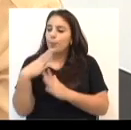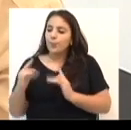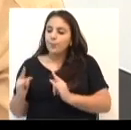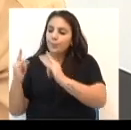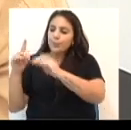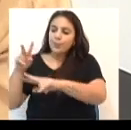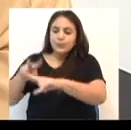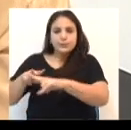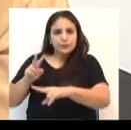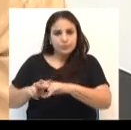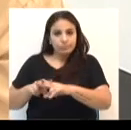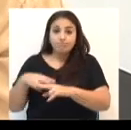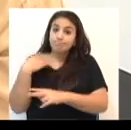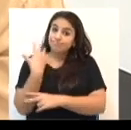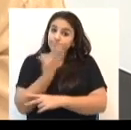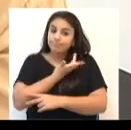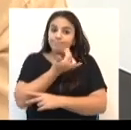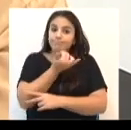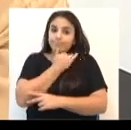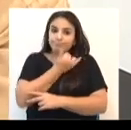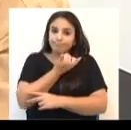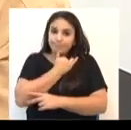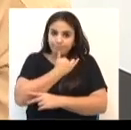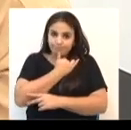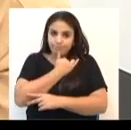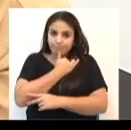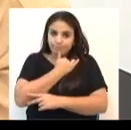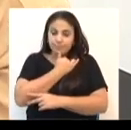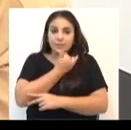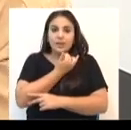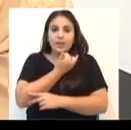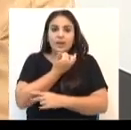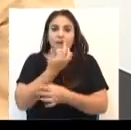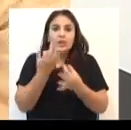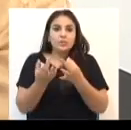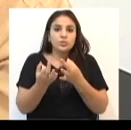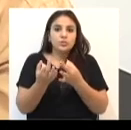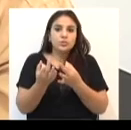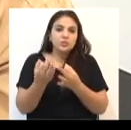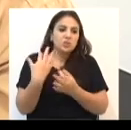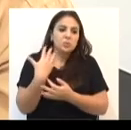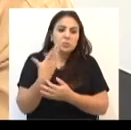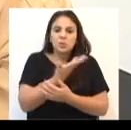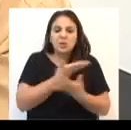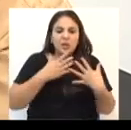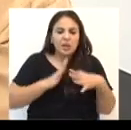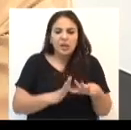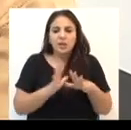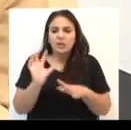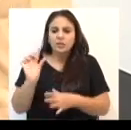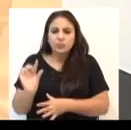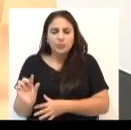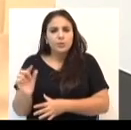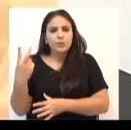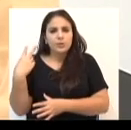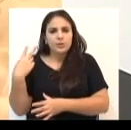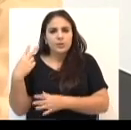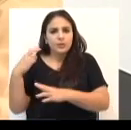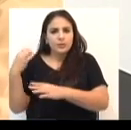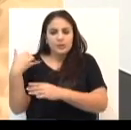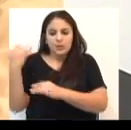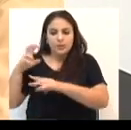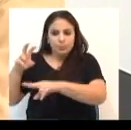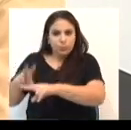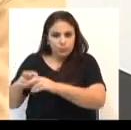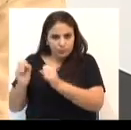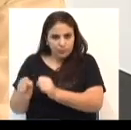presídios. E nós, infelizmente, e é isso aí a justificativa muitas vezes não querer diminuir a maioridade ou não querer alongar mais esse